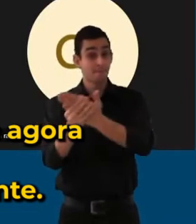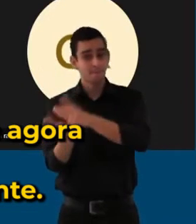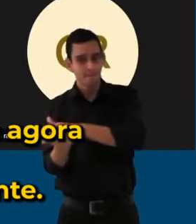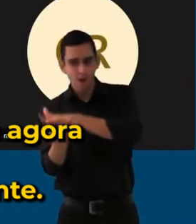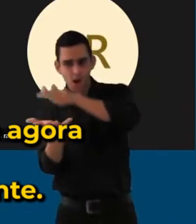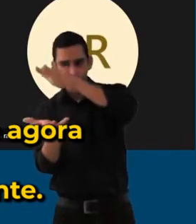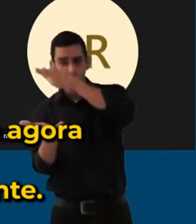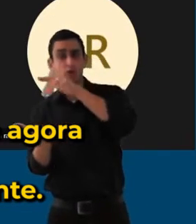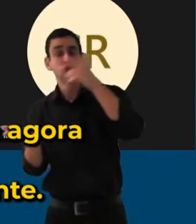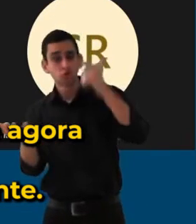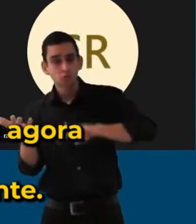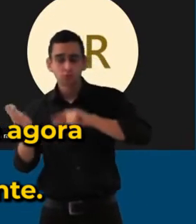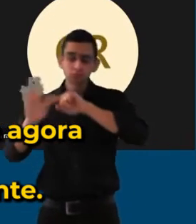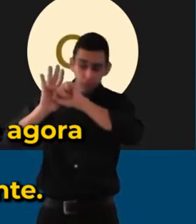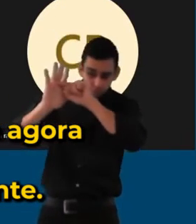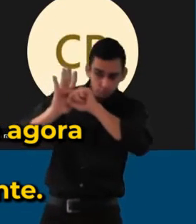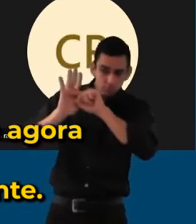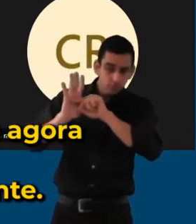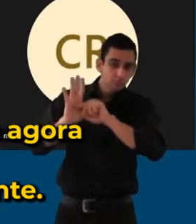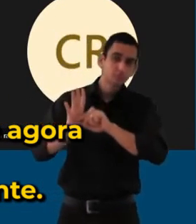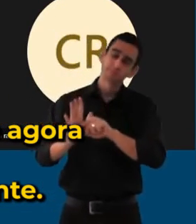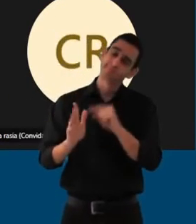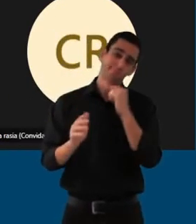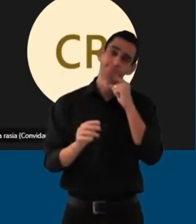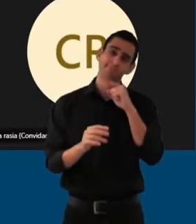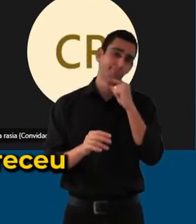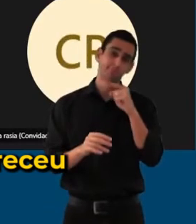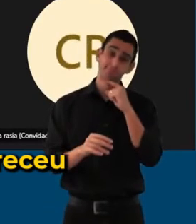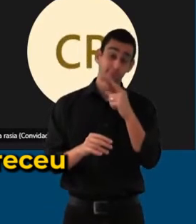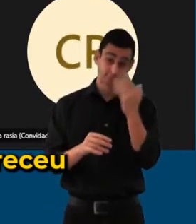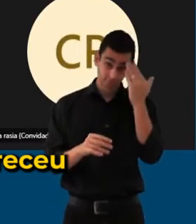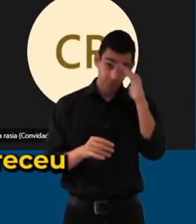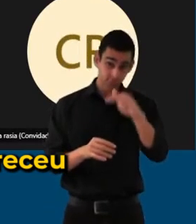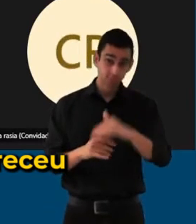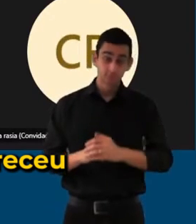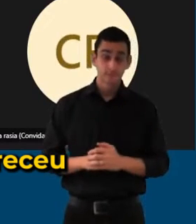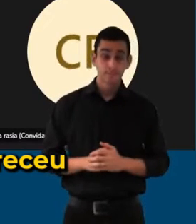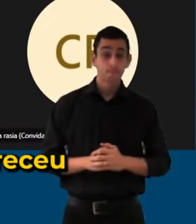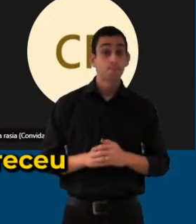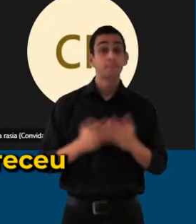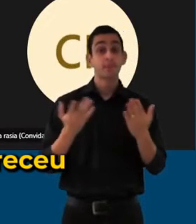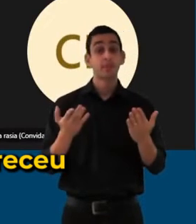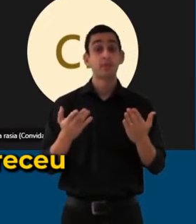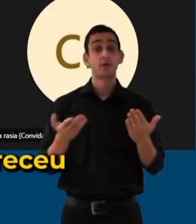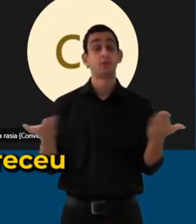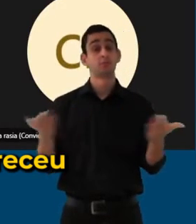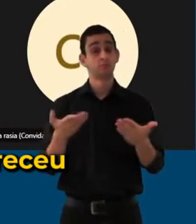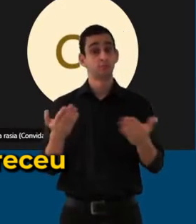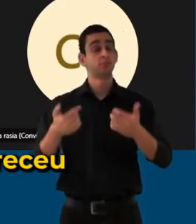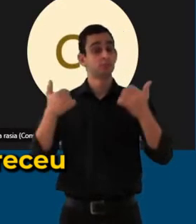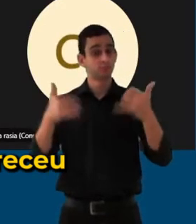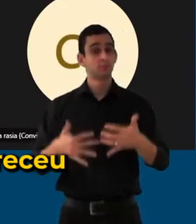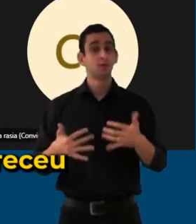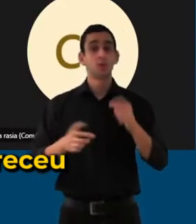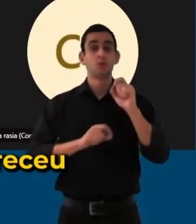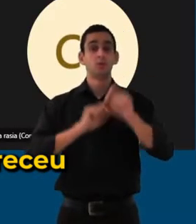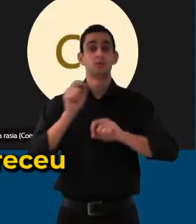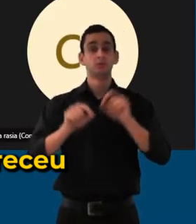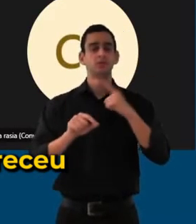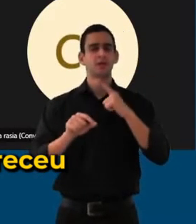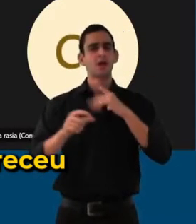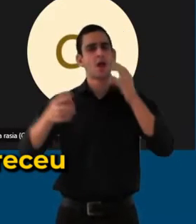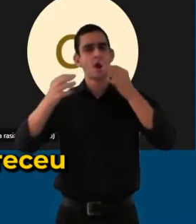tempo e mandar fazer a recuperação concomitante. E, por outro lado, eu insisto que um